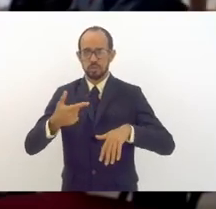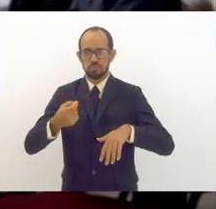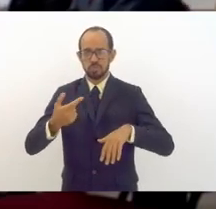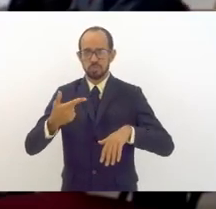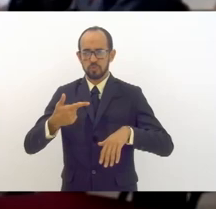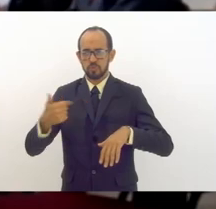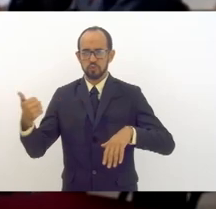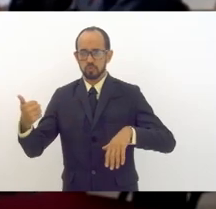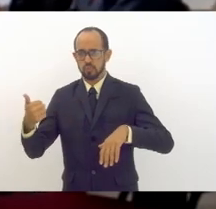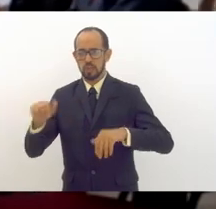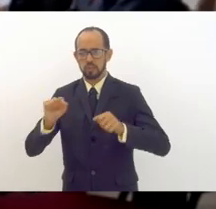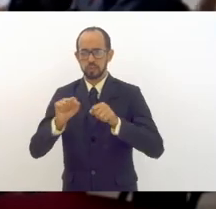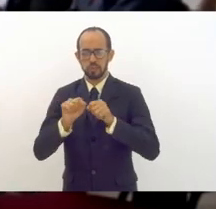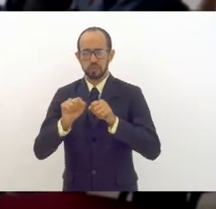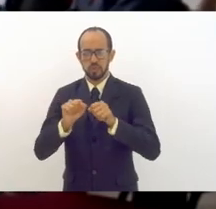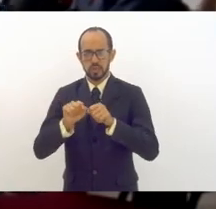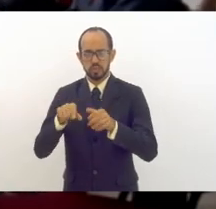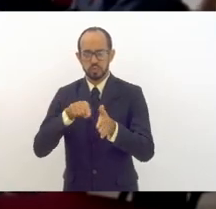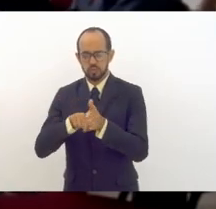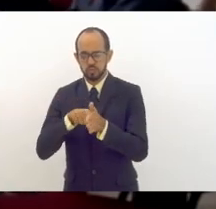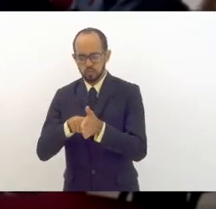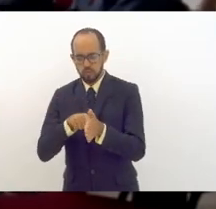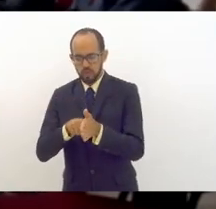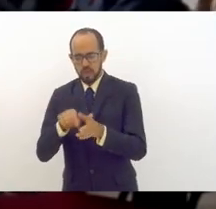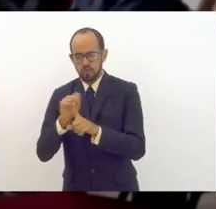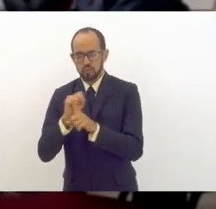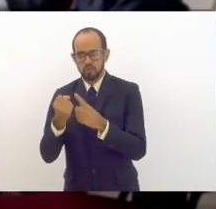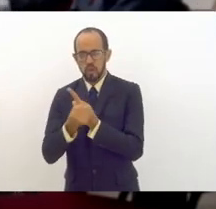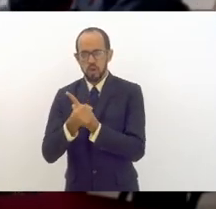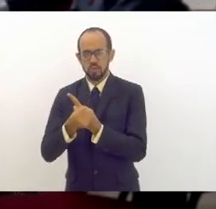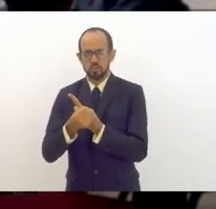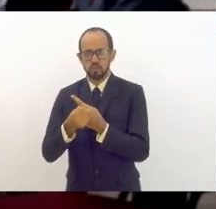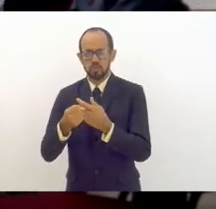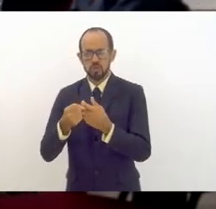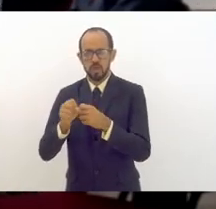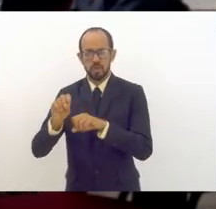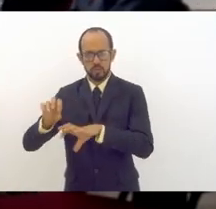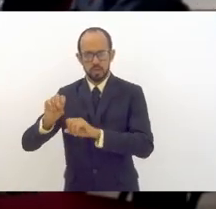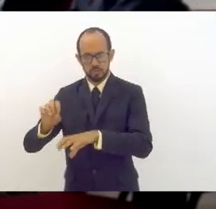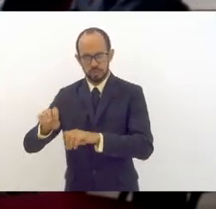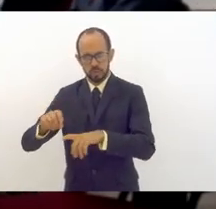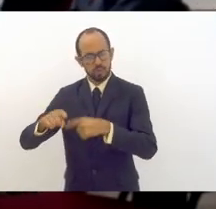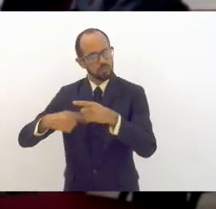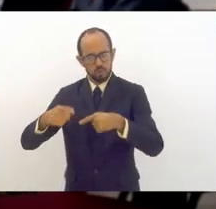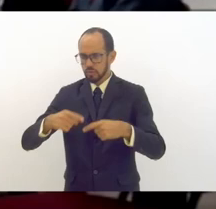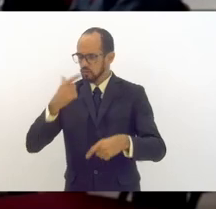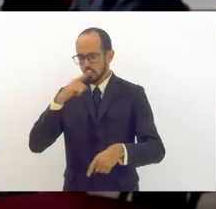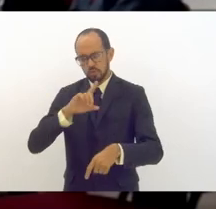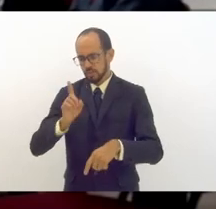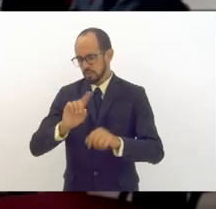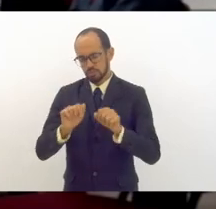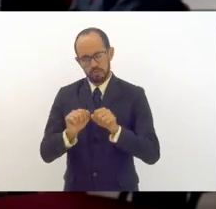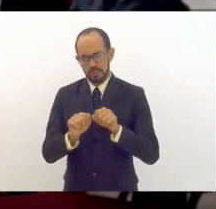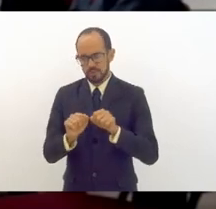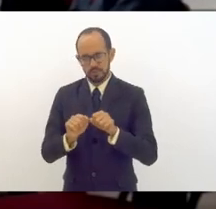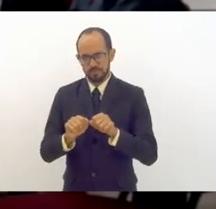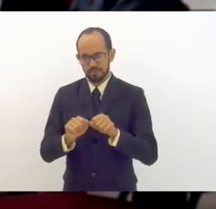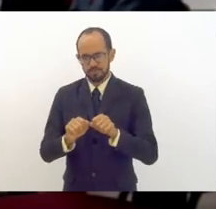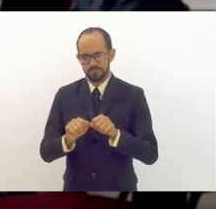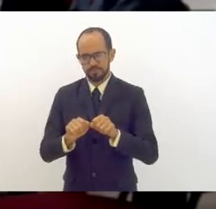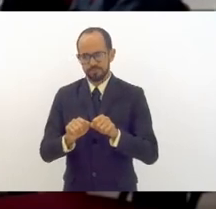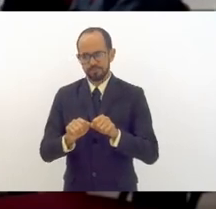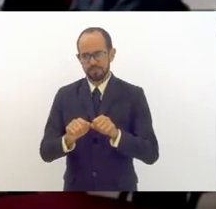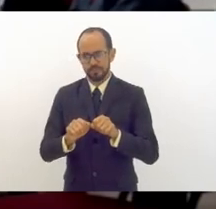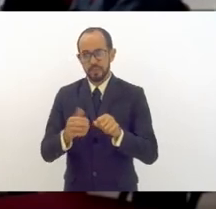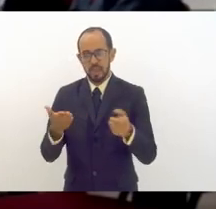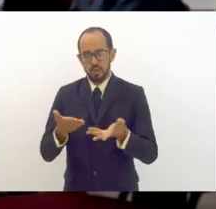questionário socioemocional bem no início do ano, mas depois não deu para realizar a avaliação diagnóstica. E nesse ano,